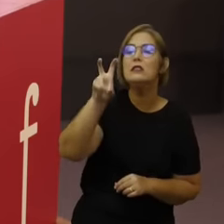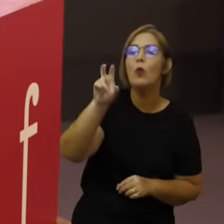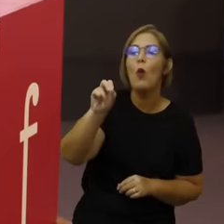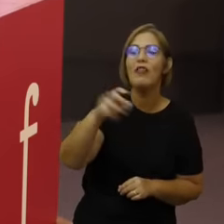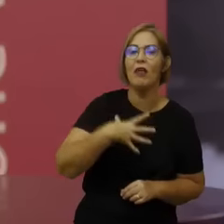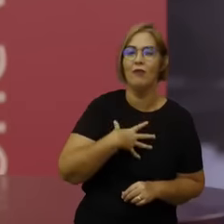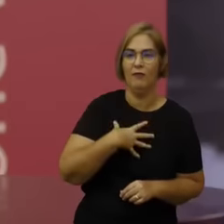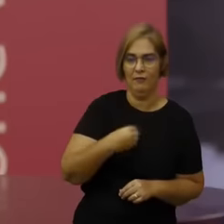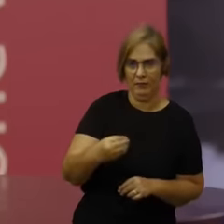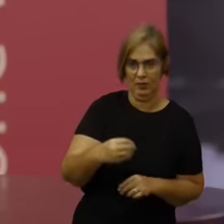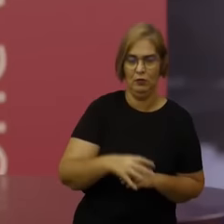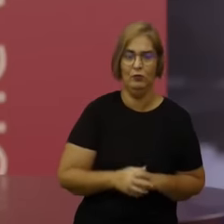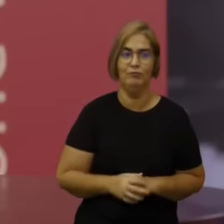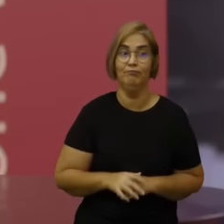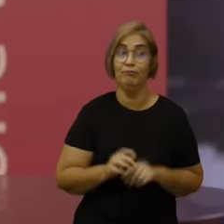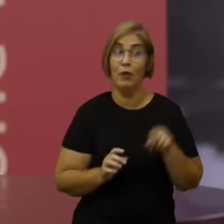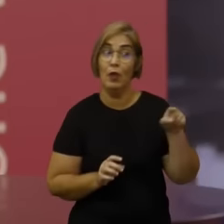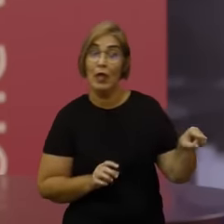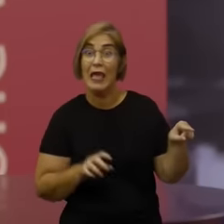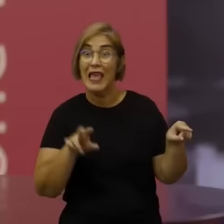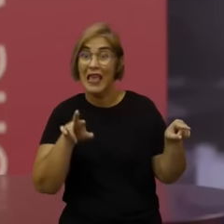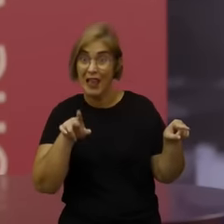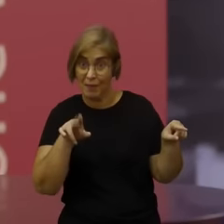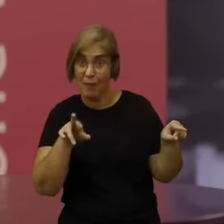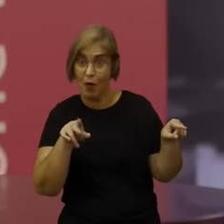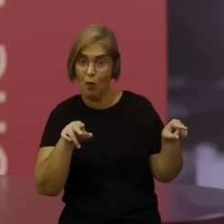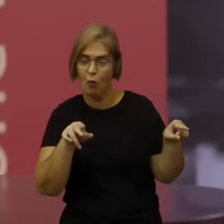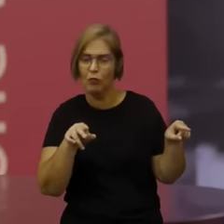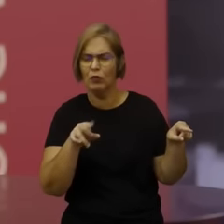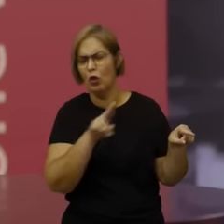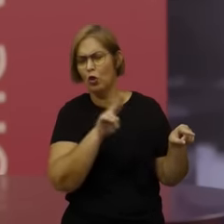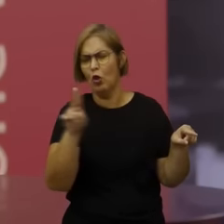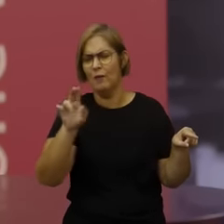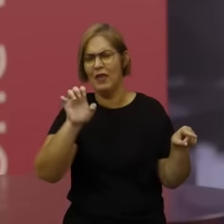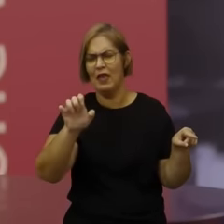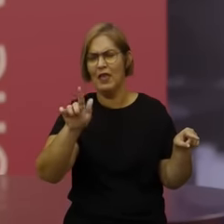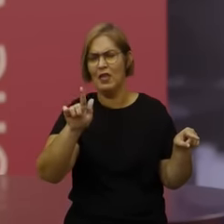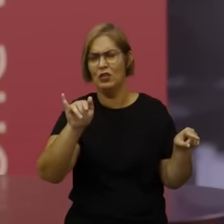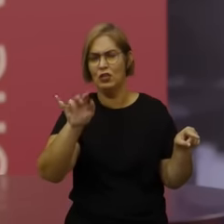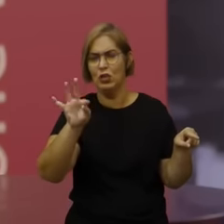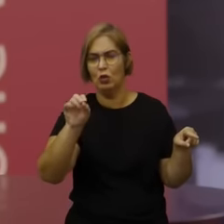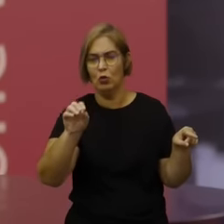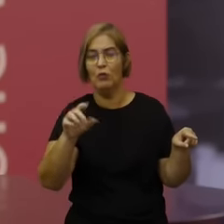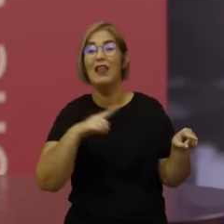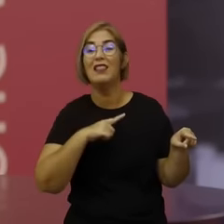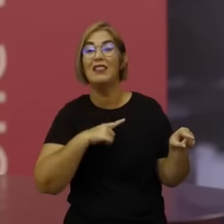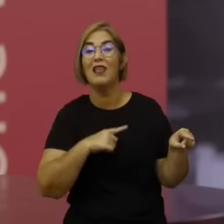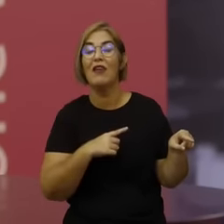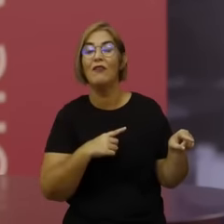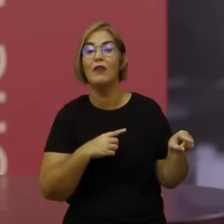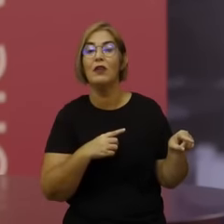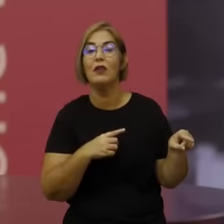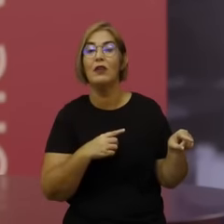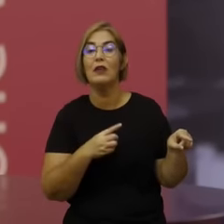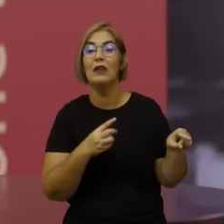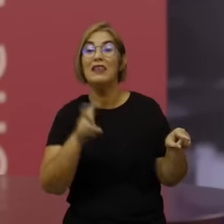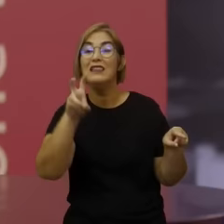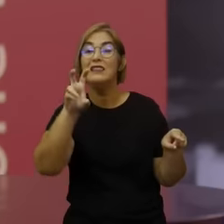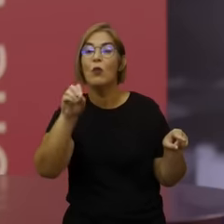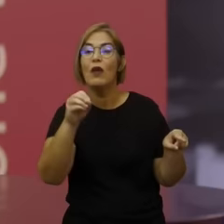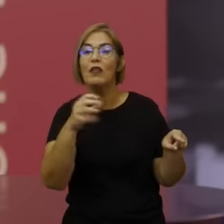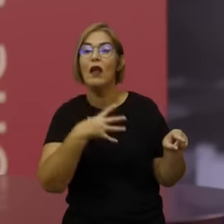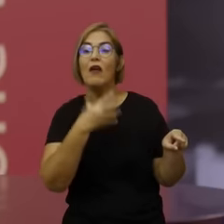e o seu irmão, que era chamado de Egito, teve 50 filhos homens, né?